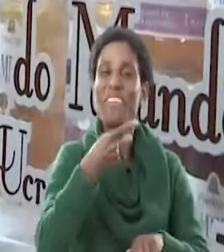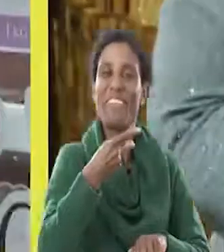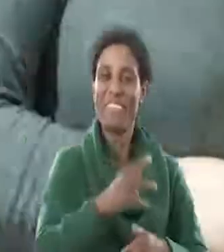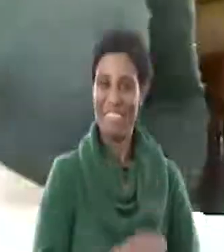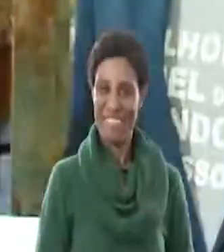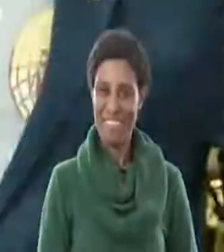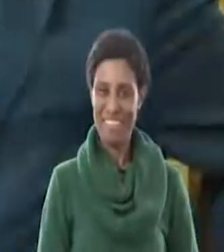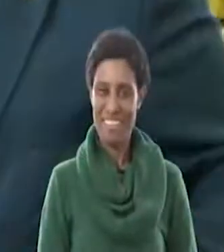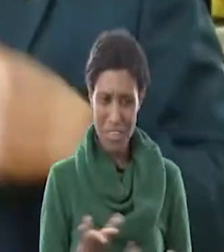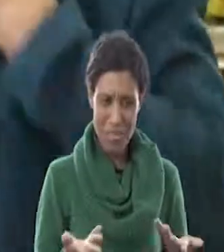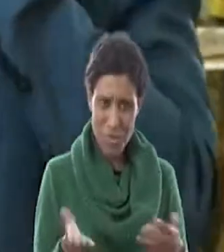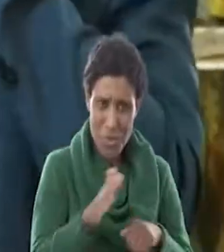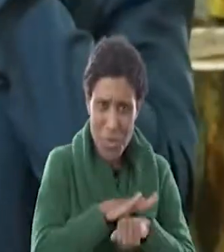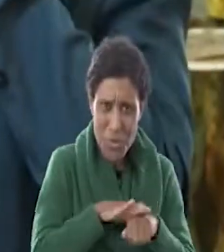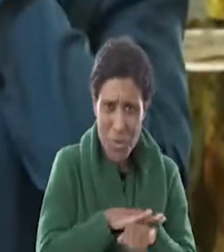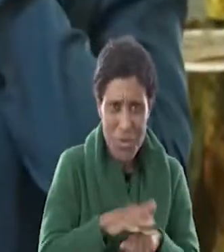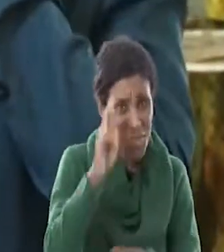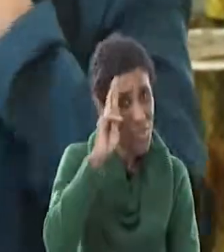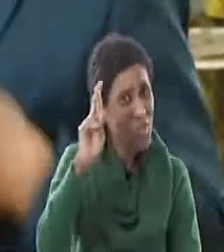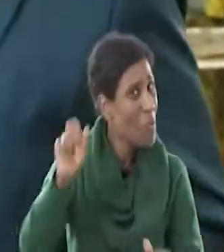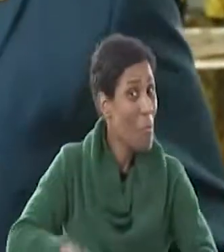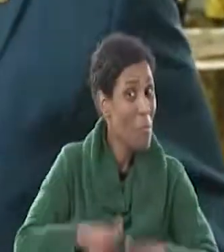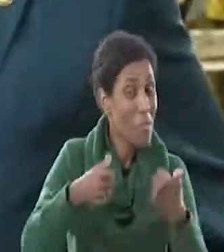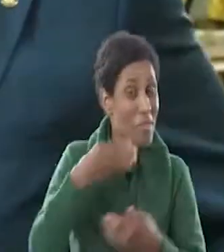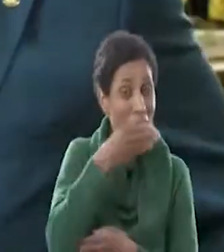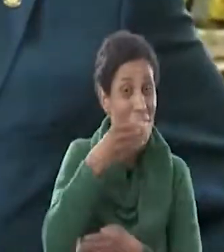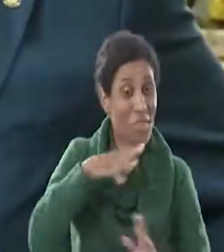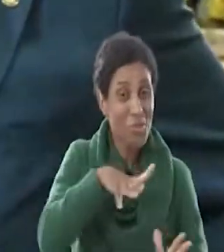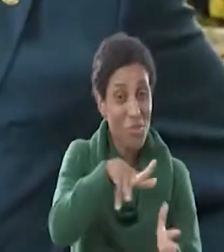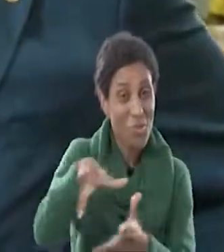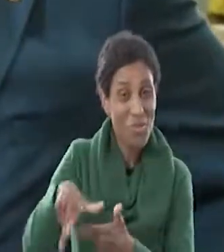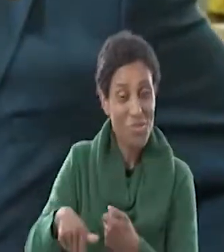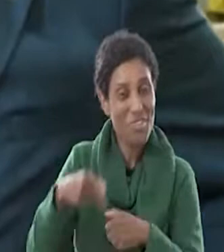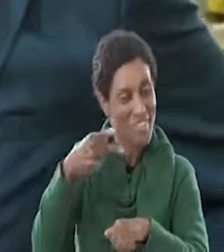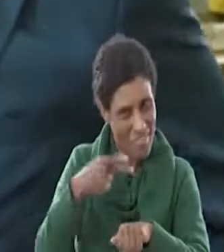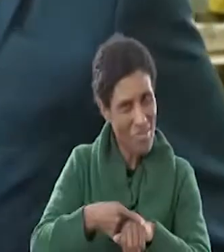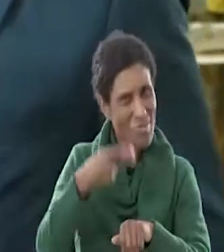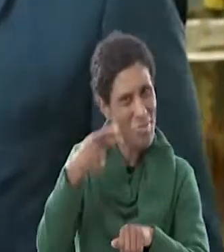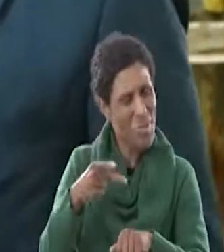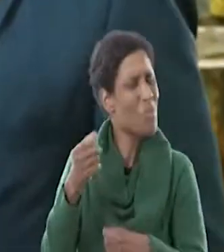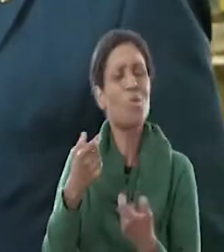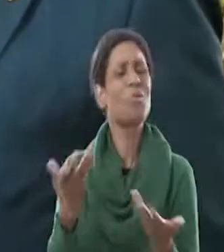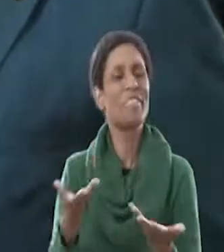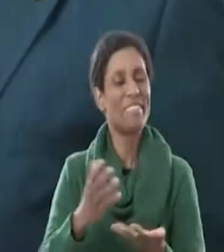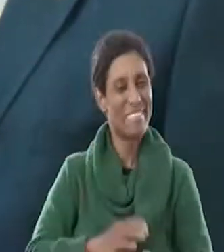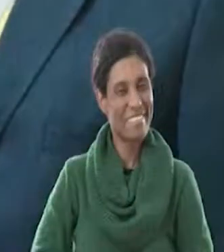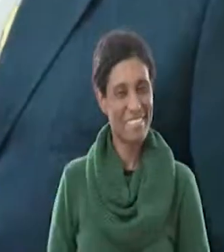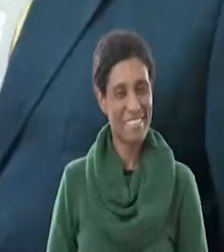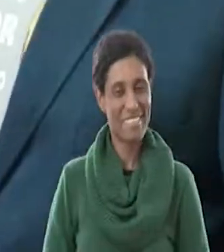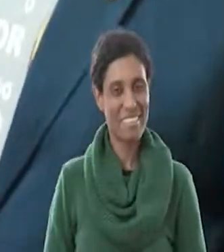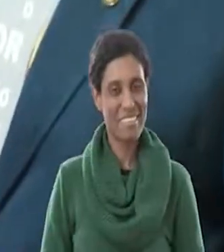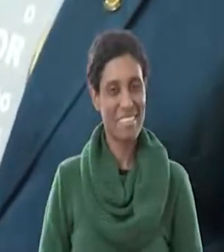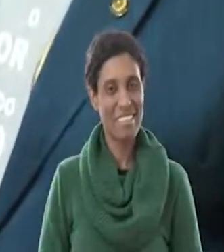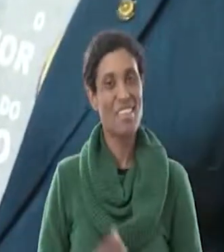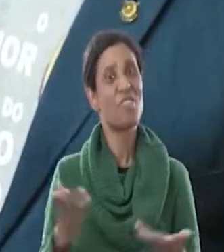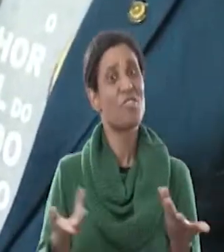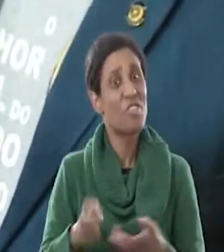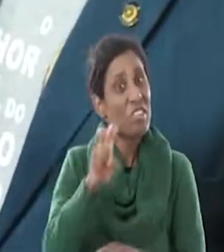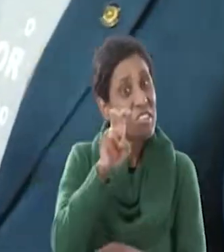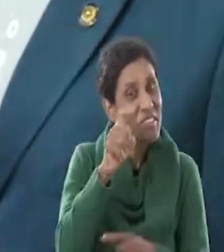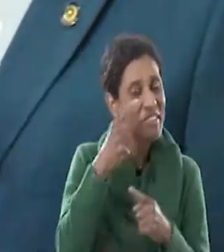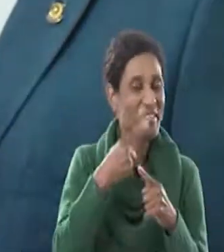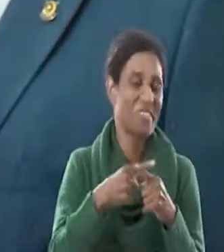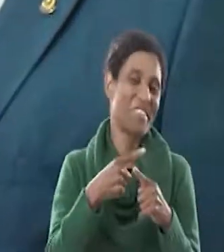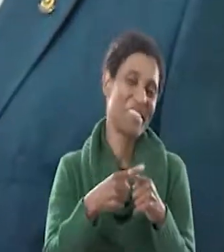recebido. Então a gente veio conversar aqui com o dono do melhor mel do mundo. Essa premiação, seu Célio, o senhor recebeu quando? Já